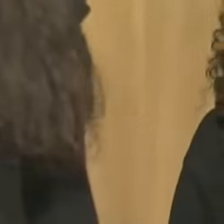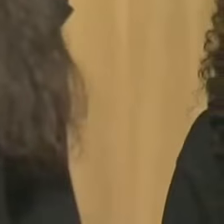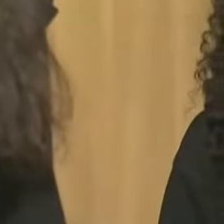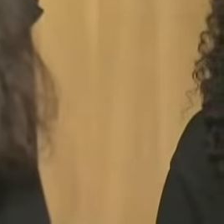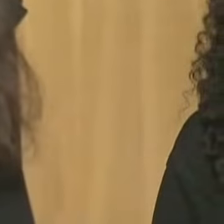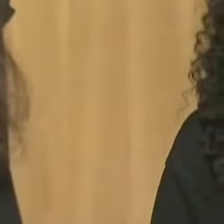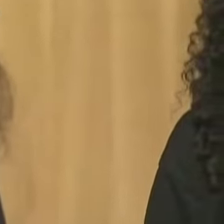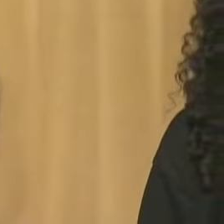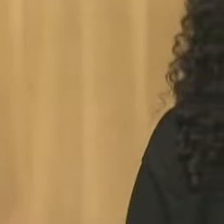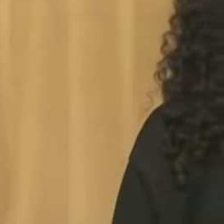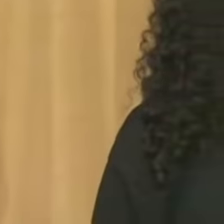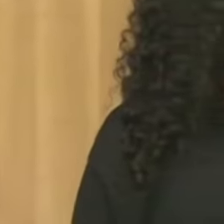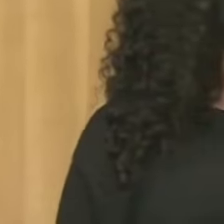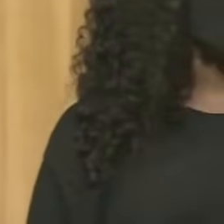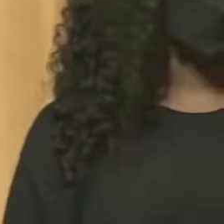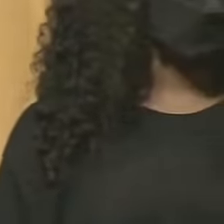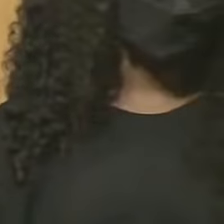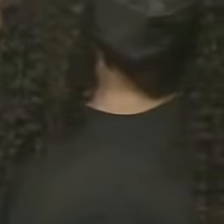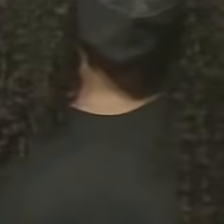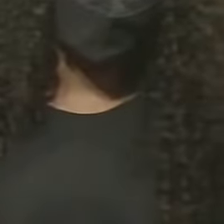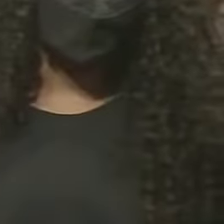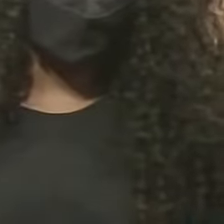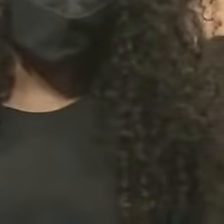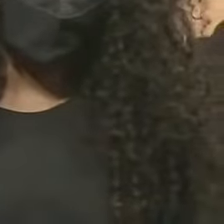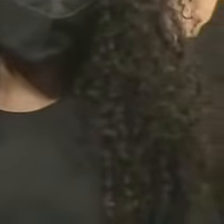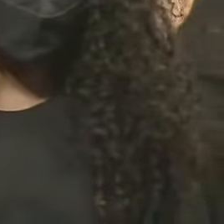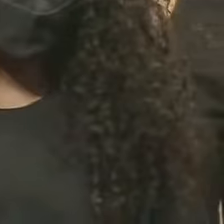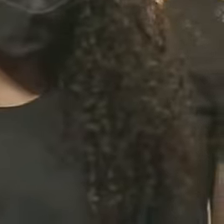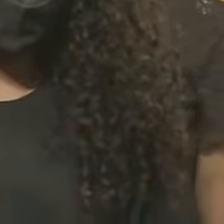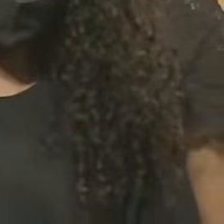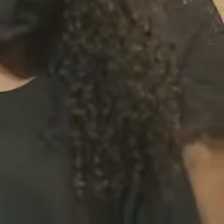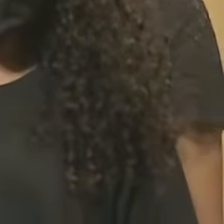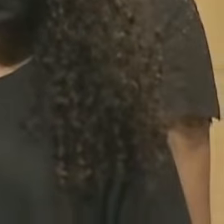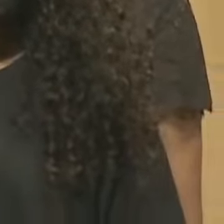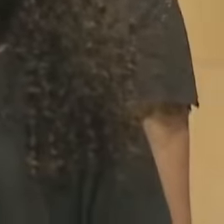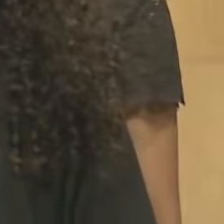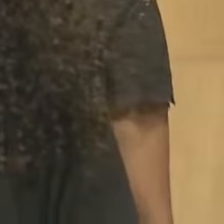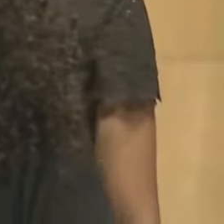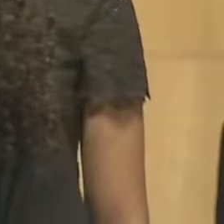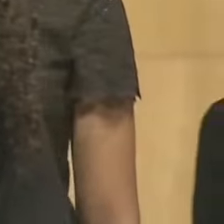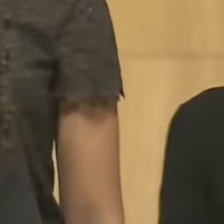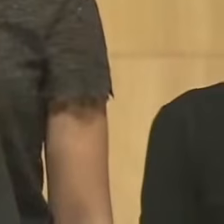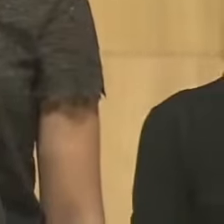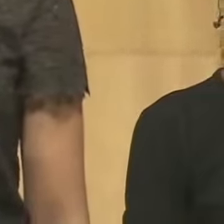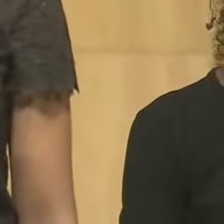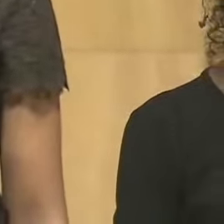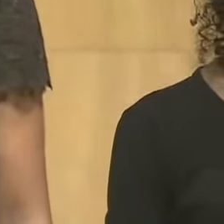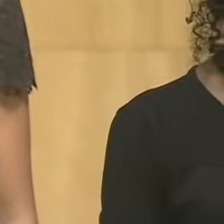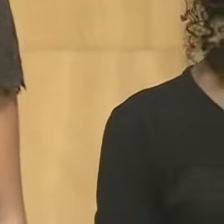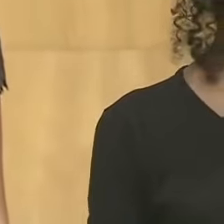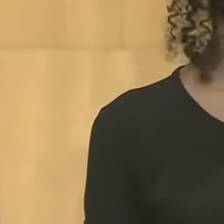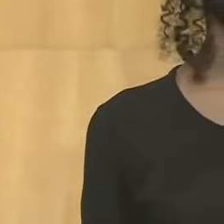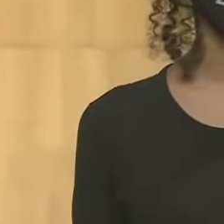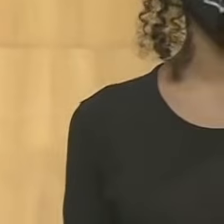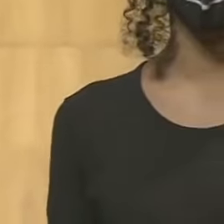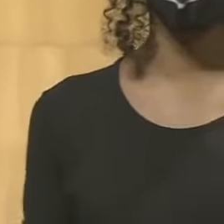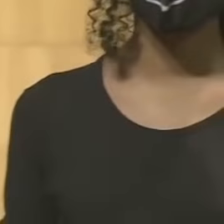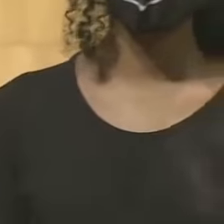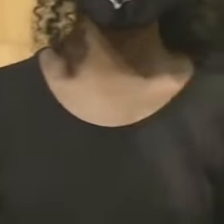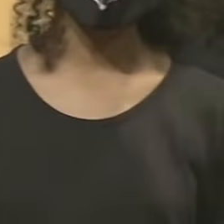toda cor, amarelo, rosa e azul, me aceita como eu sou.